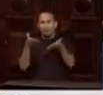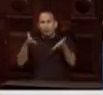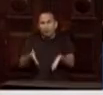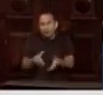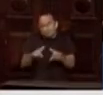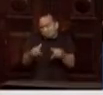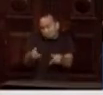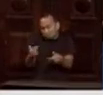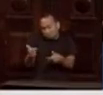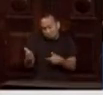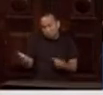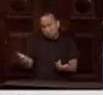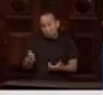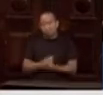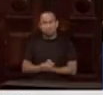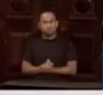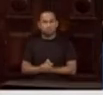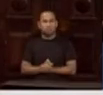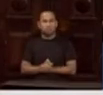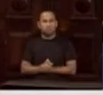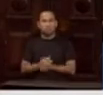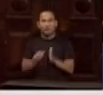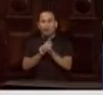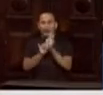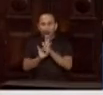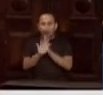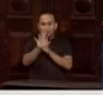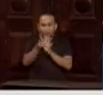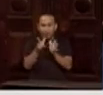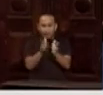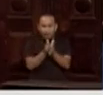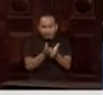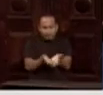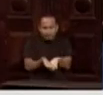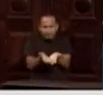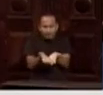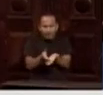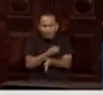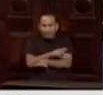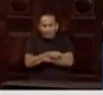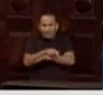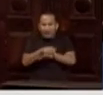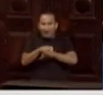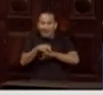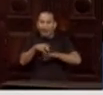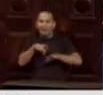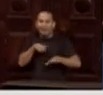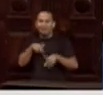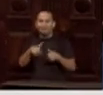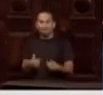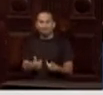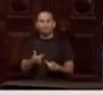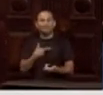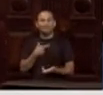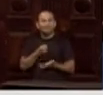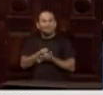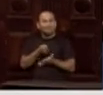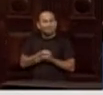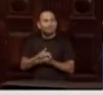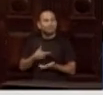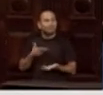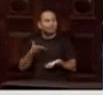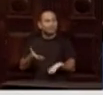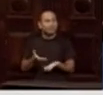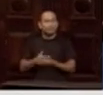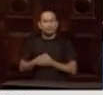mexeu. A lei já foi promulgada, por diversas vezes eu, como deputado estadual, venho insistindo,